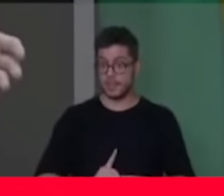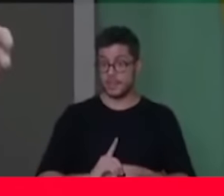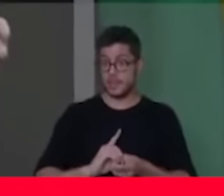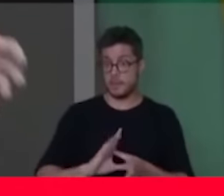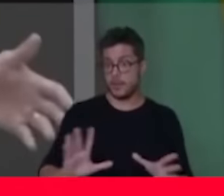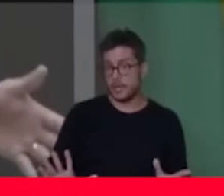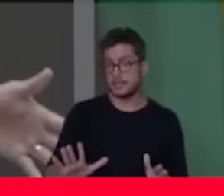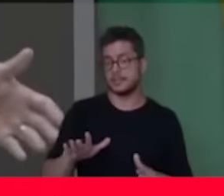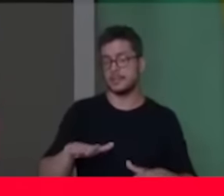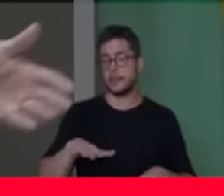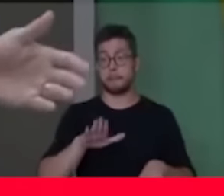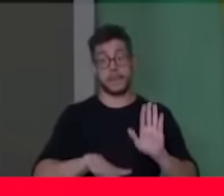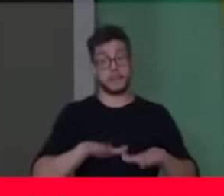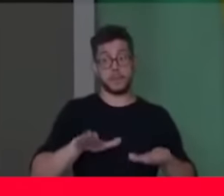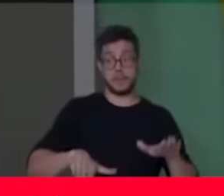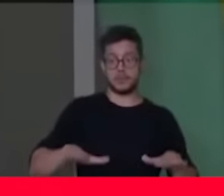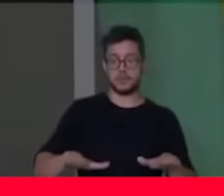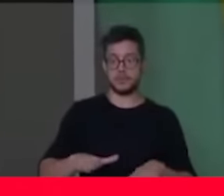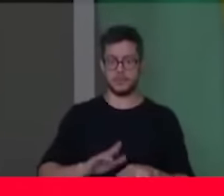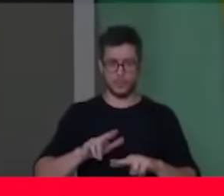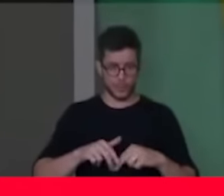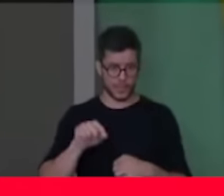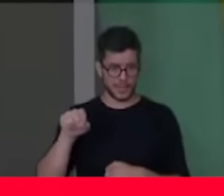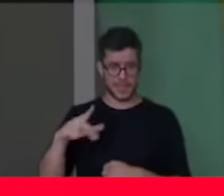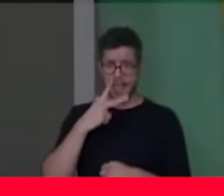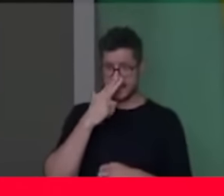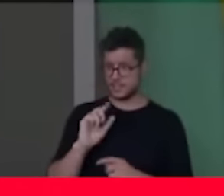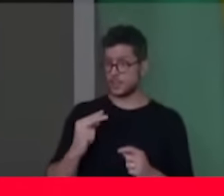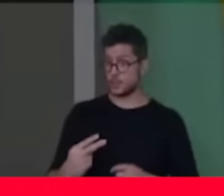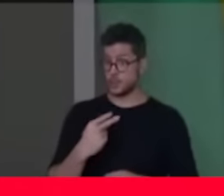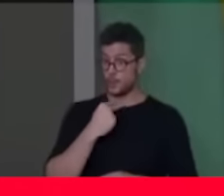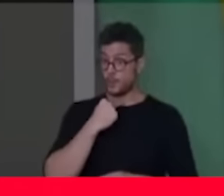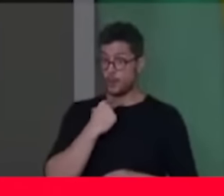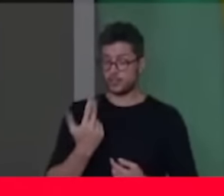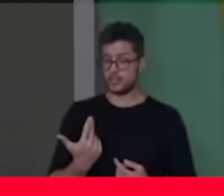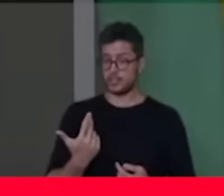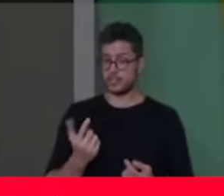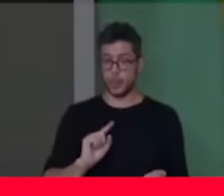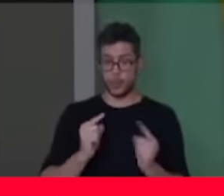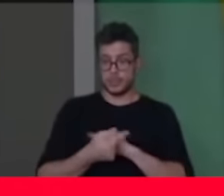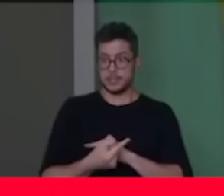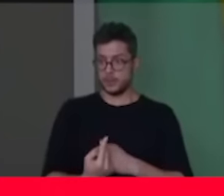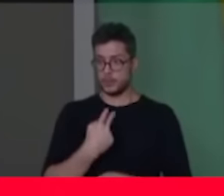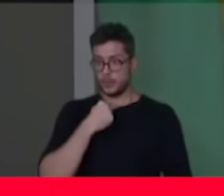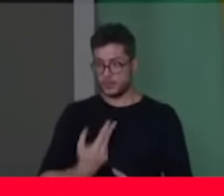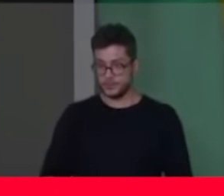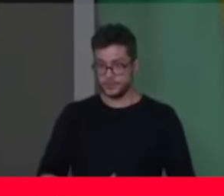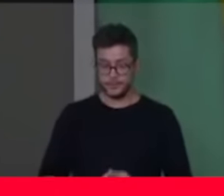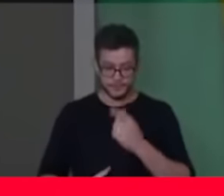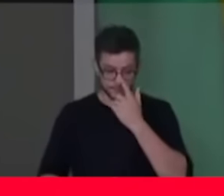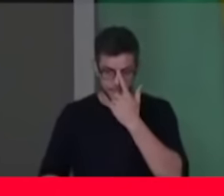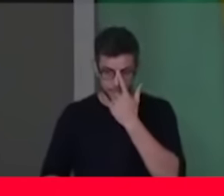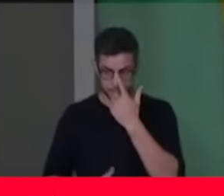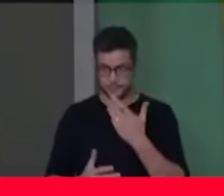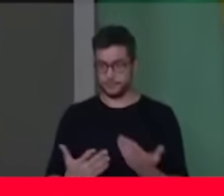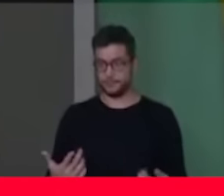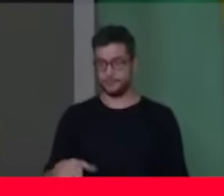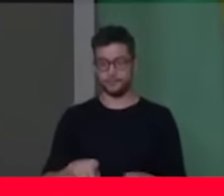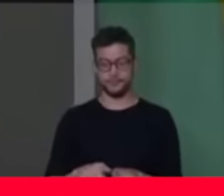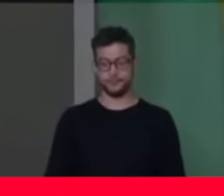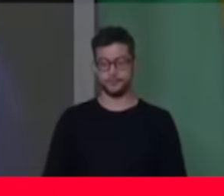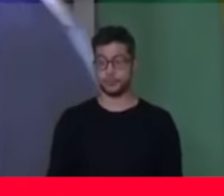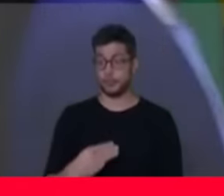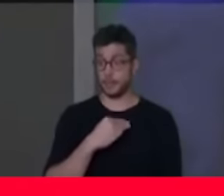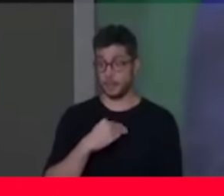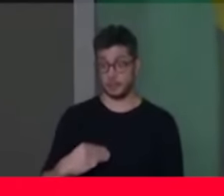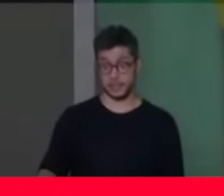não há opositores, não há adversários. Nós temos uma ministra da Saúde que é terrível, horrível. Ela